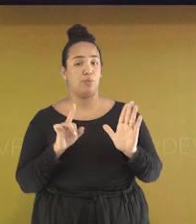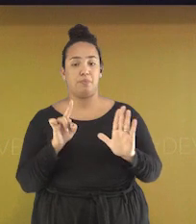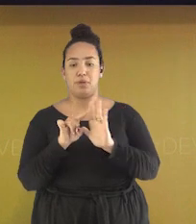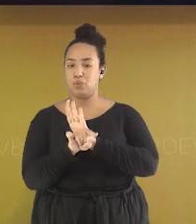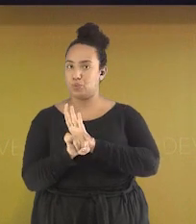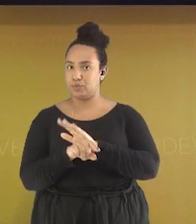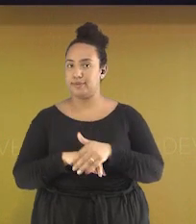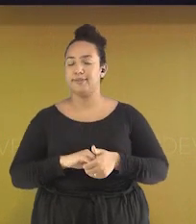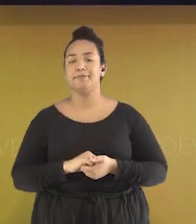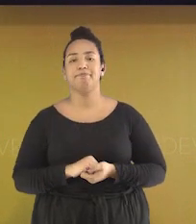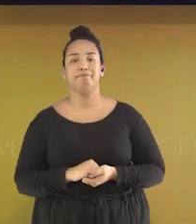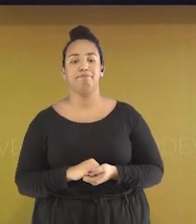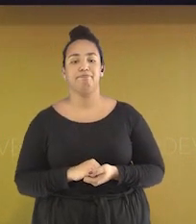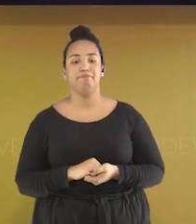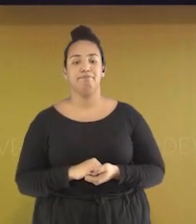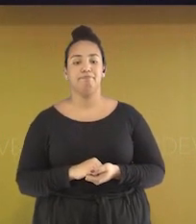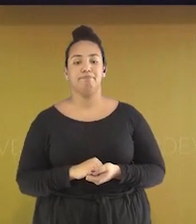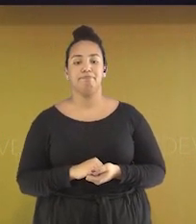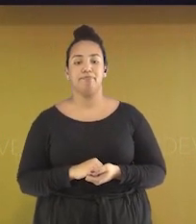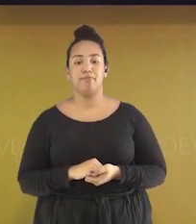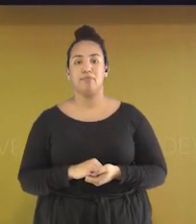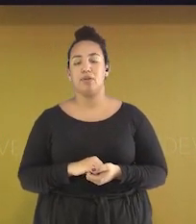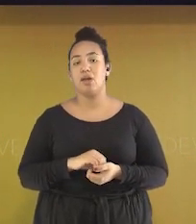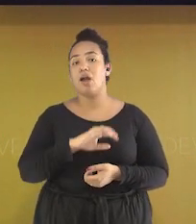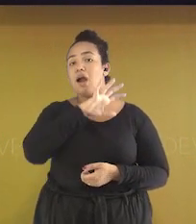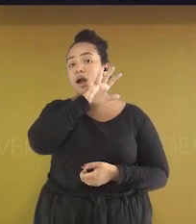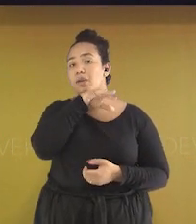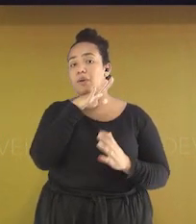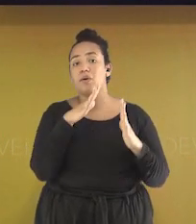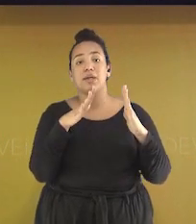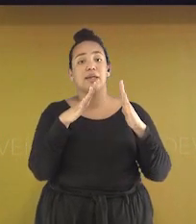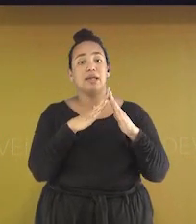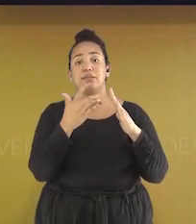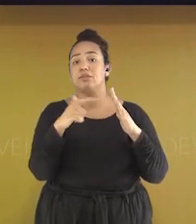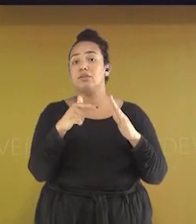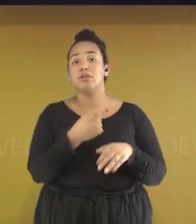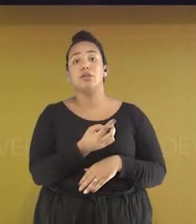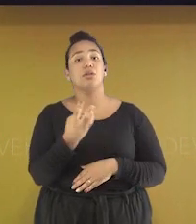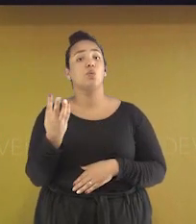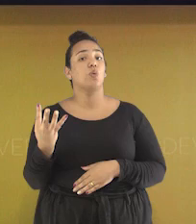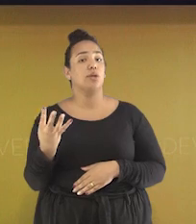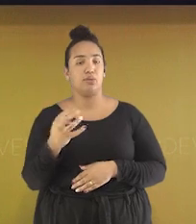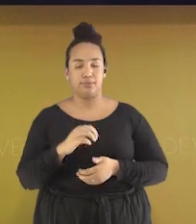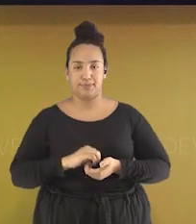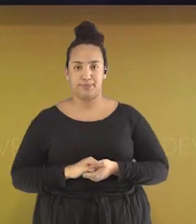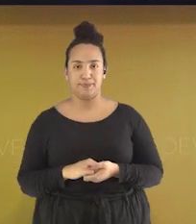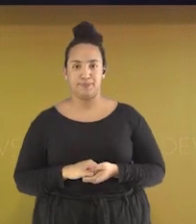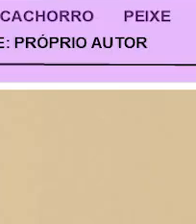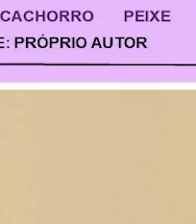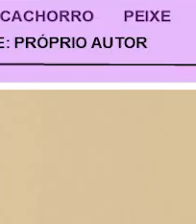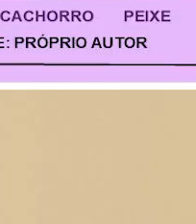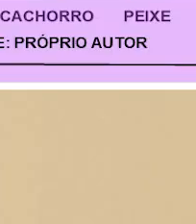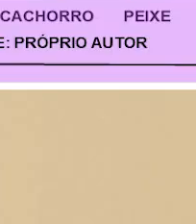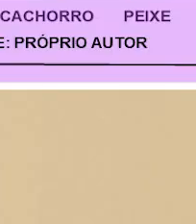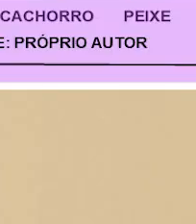para o último. Quantas crianças não possuem animais em casa?